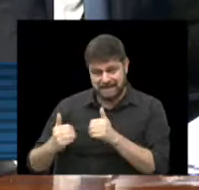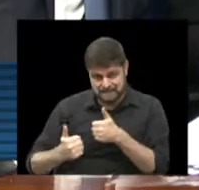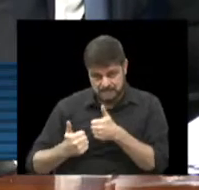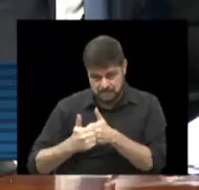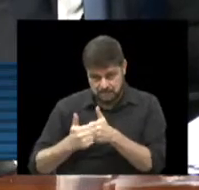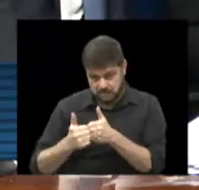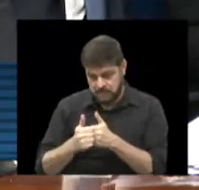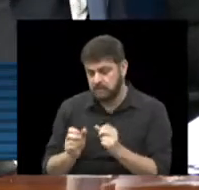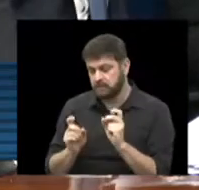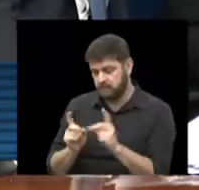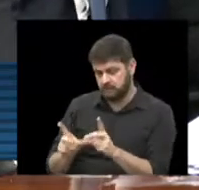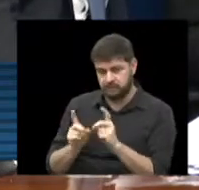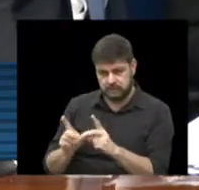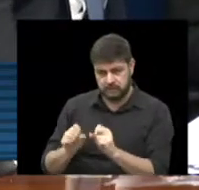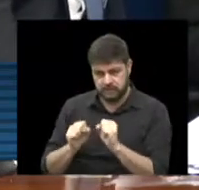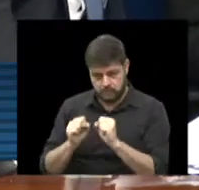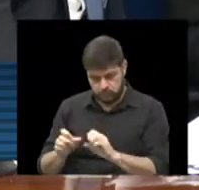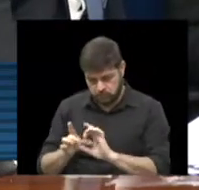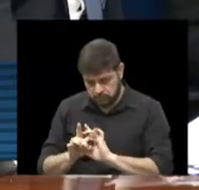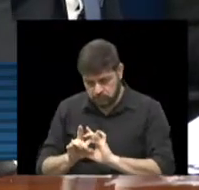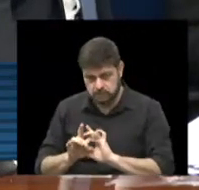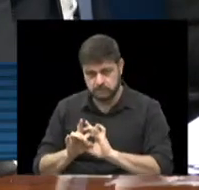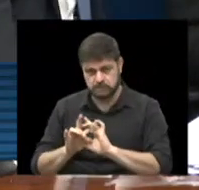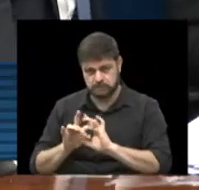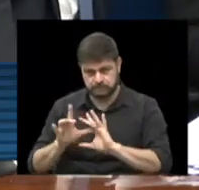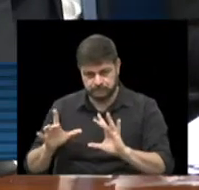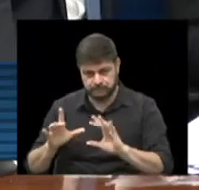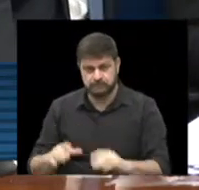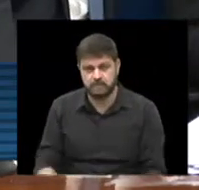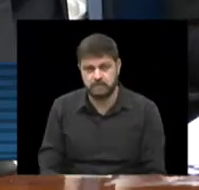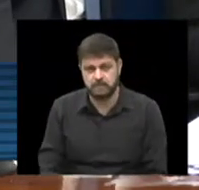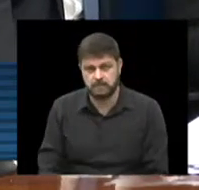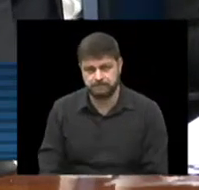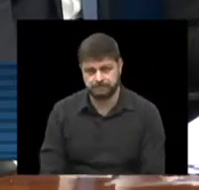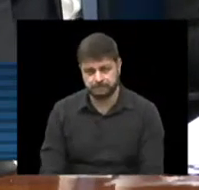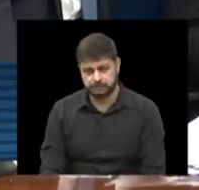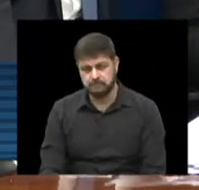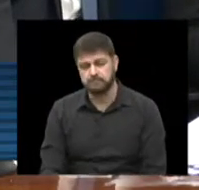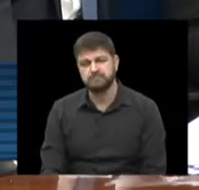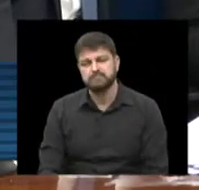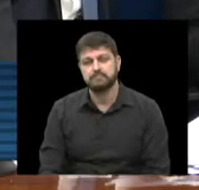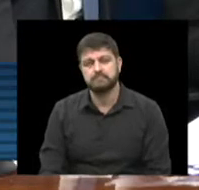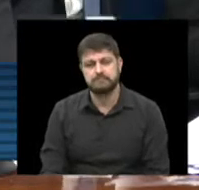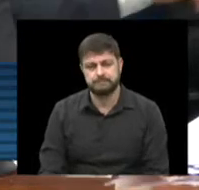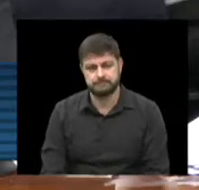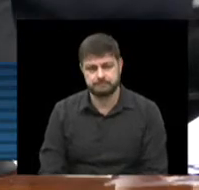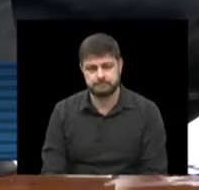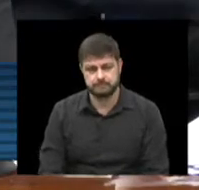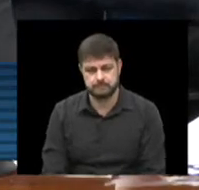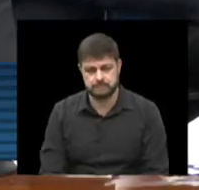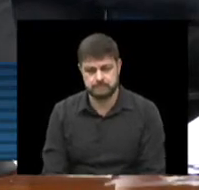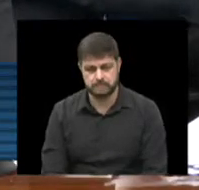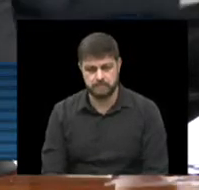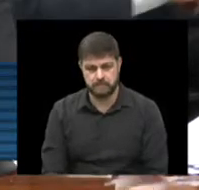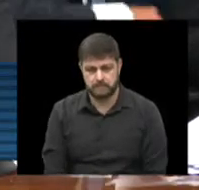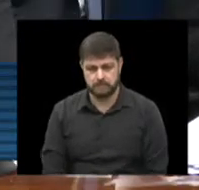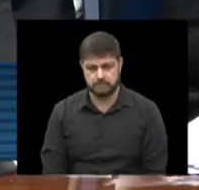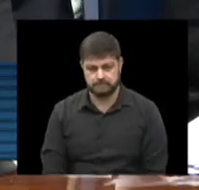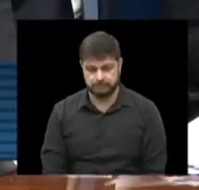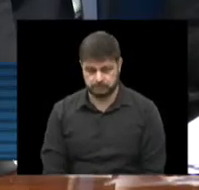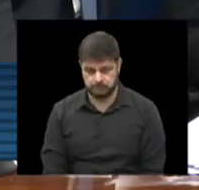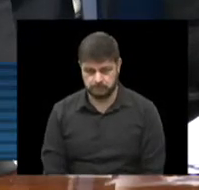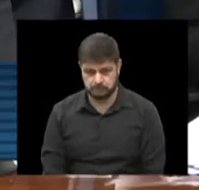povo, transfere para a classe de bens dominicais, áreas de propriedade da municipalidade, loteamento Jardim Santa